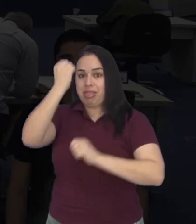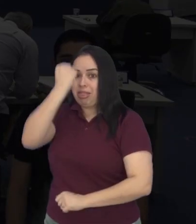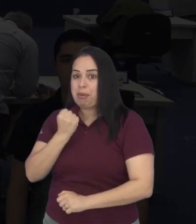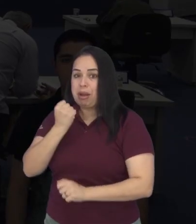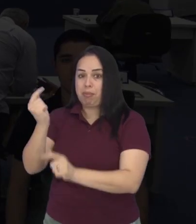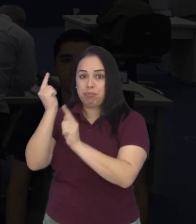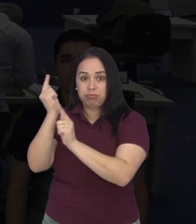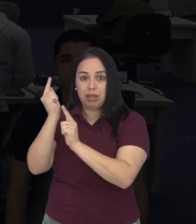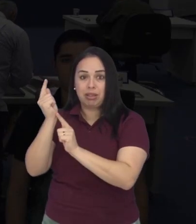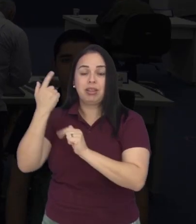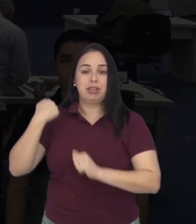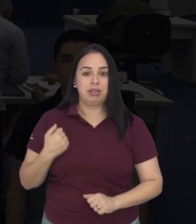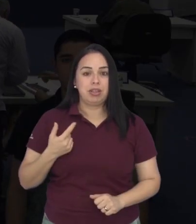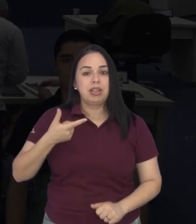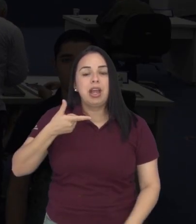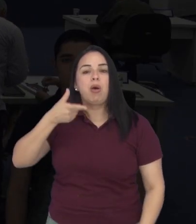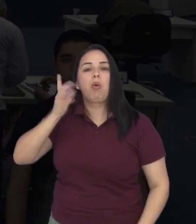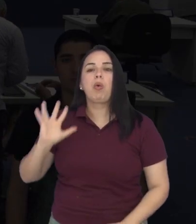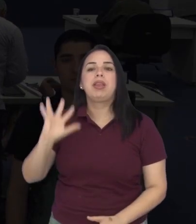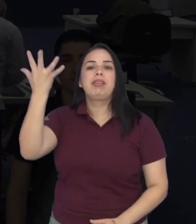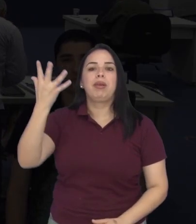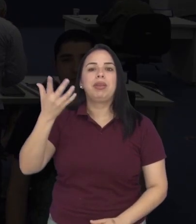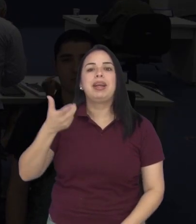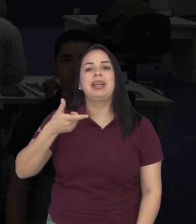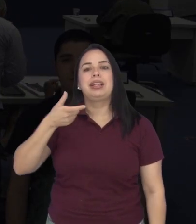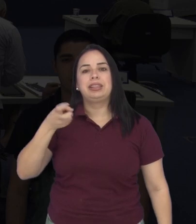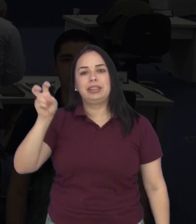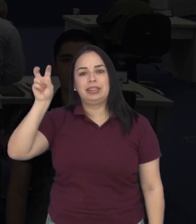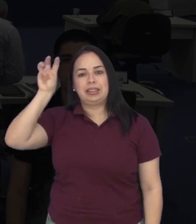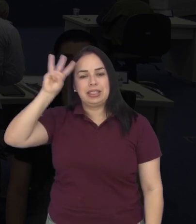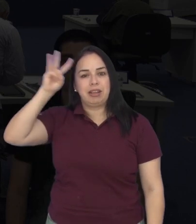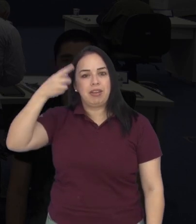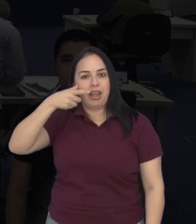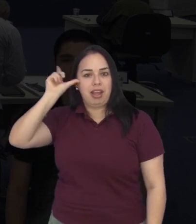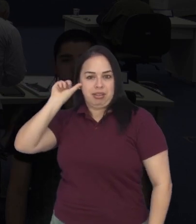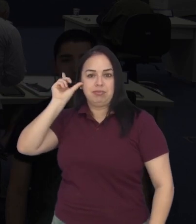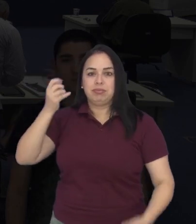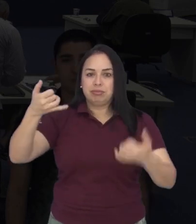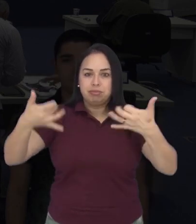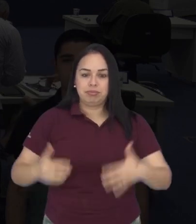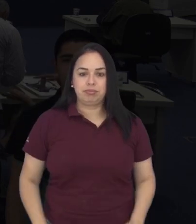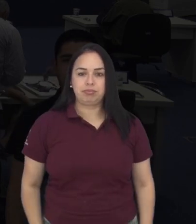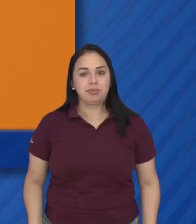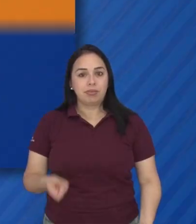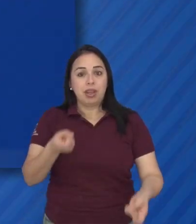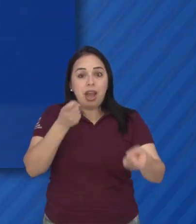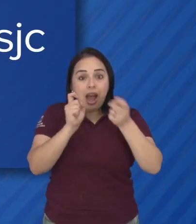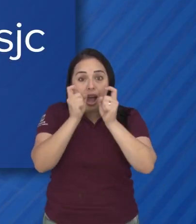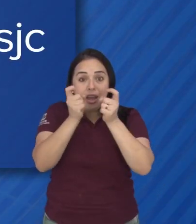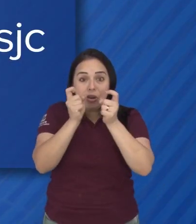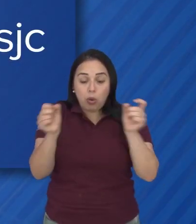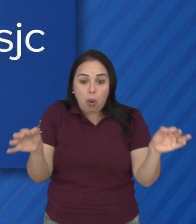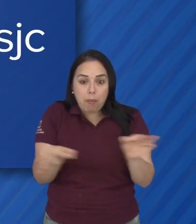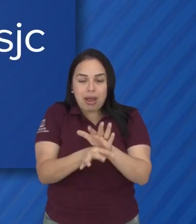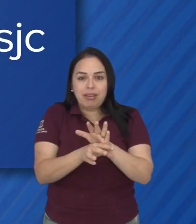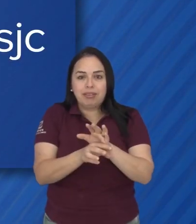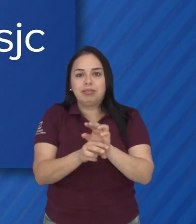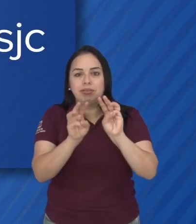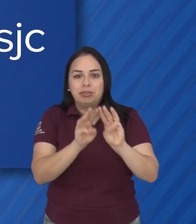cidade. Estes semáforos são aqueles em que o pedestre aciona um botão para parar o trânsito dos carros. 3